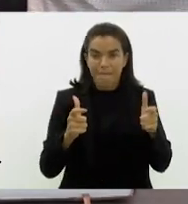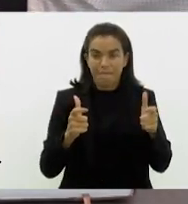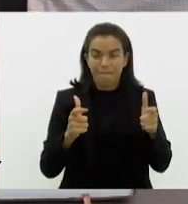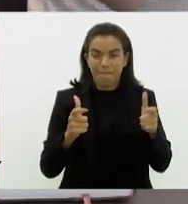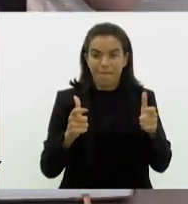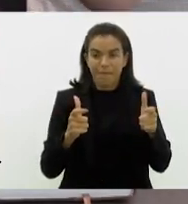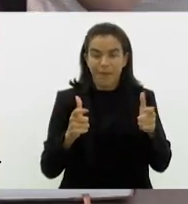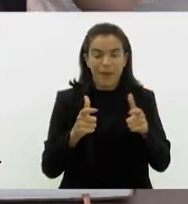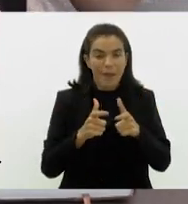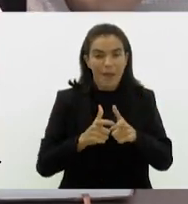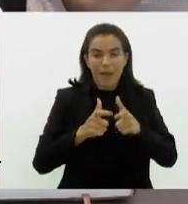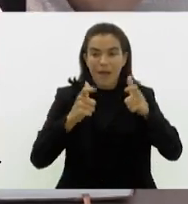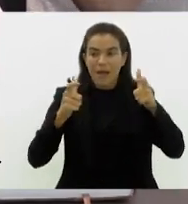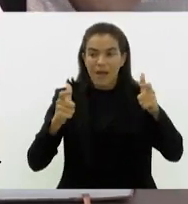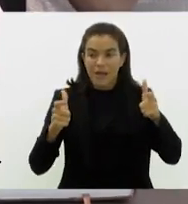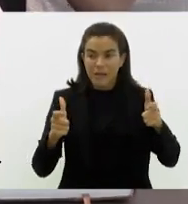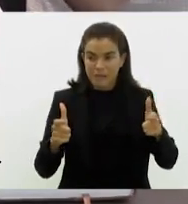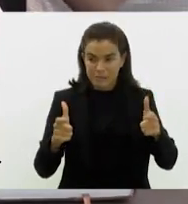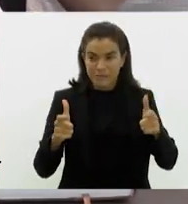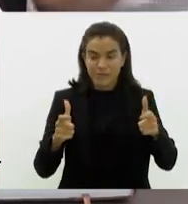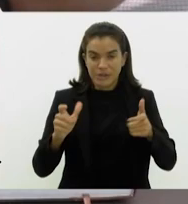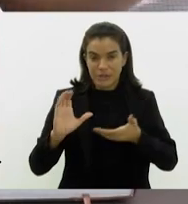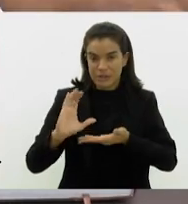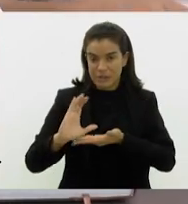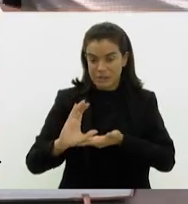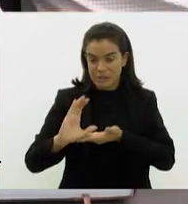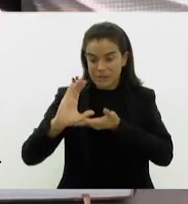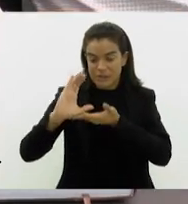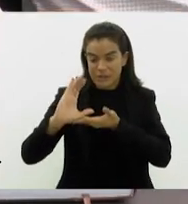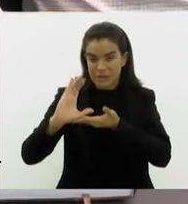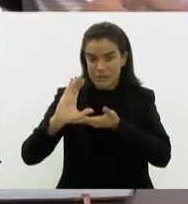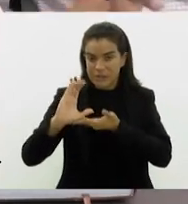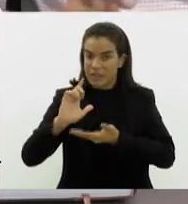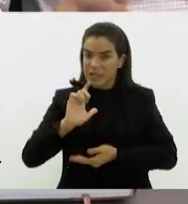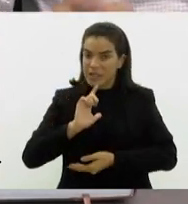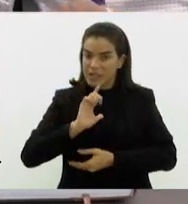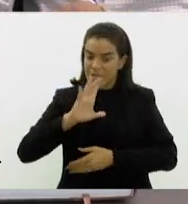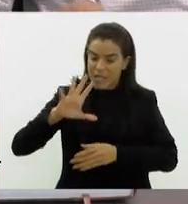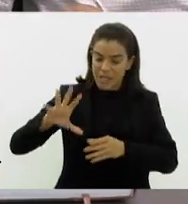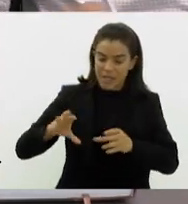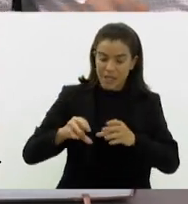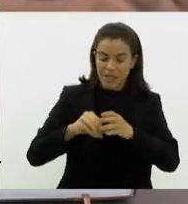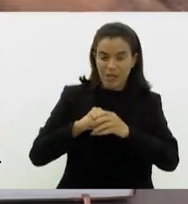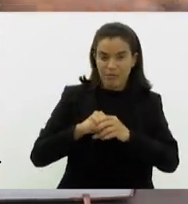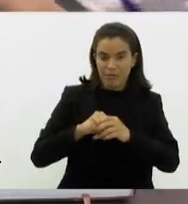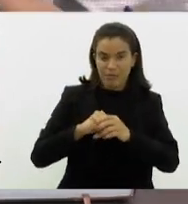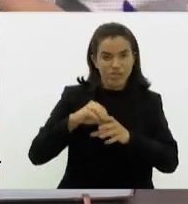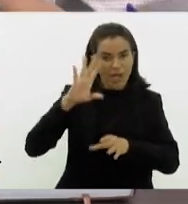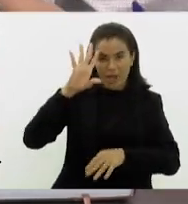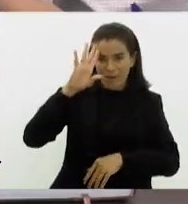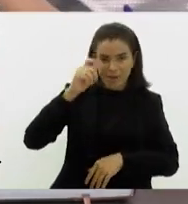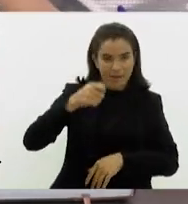Amorim, a maior parte desses conselhos tem composição definida por lei.